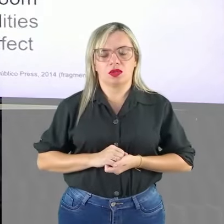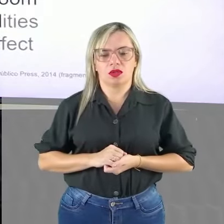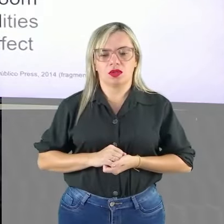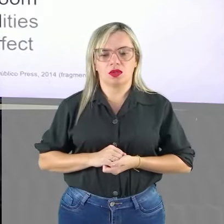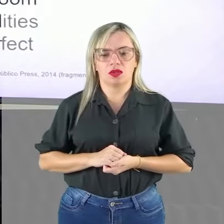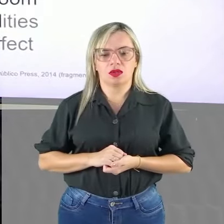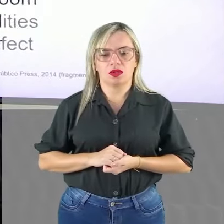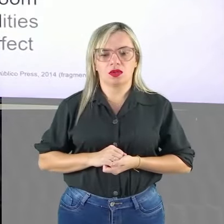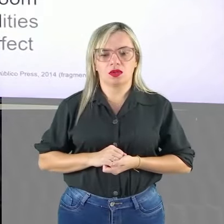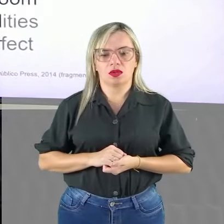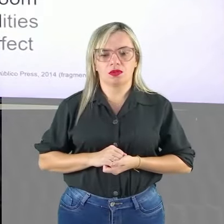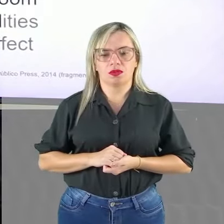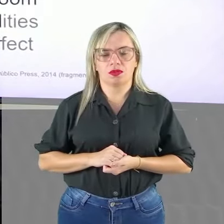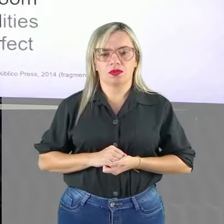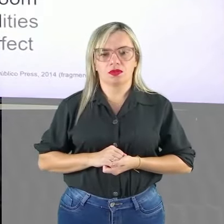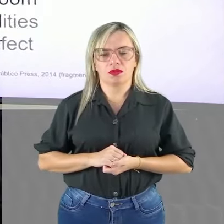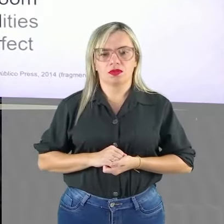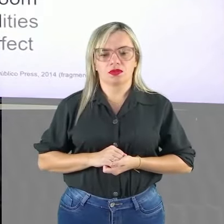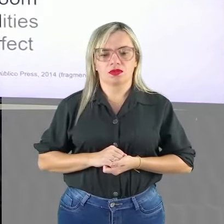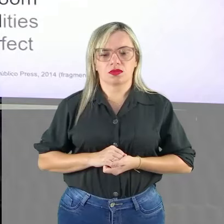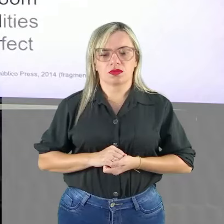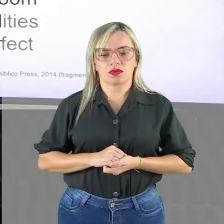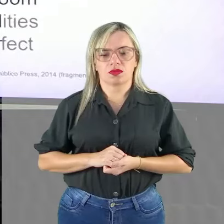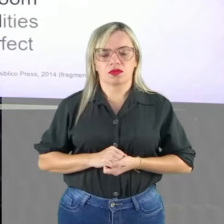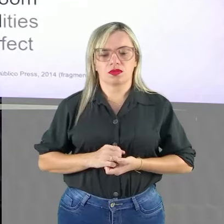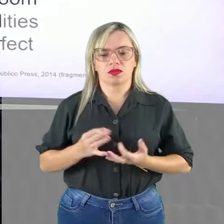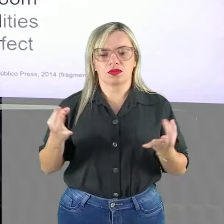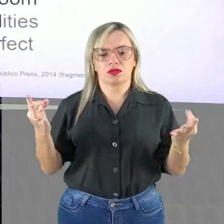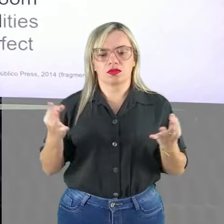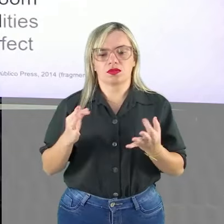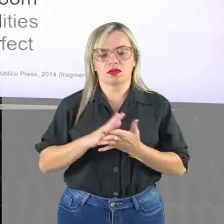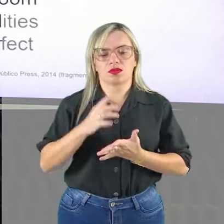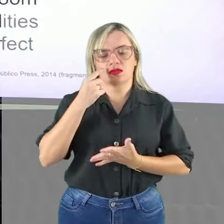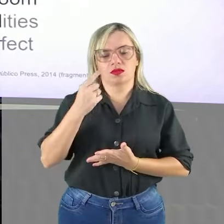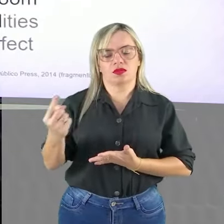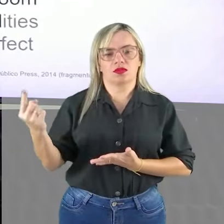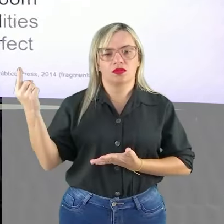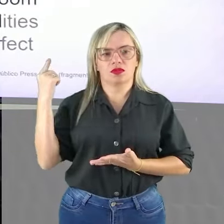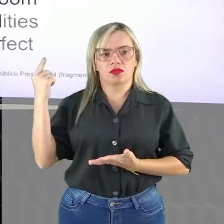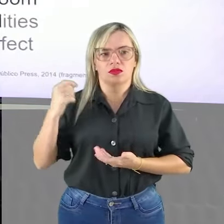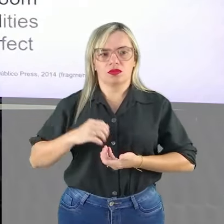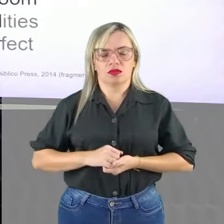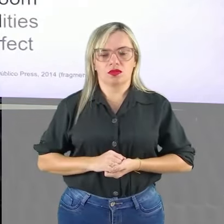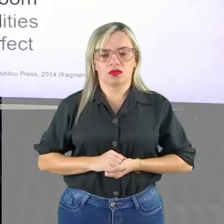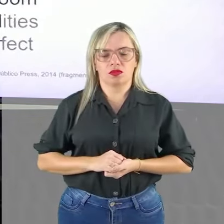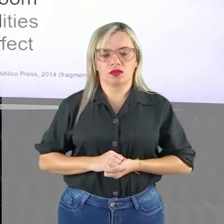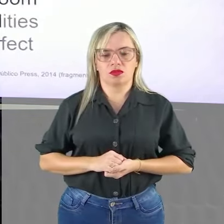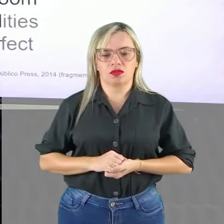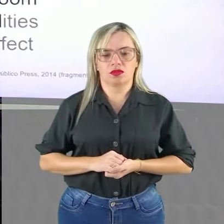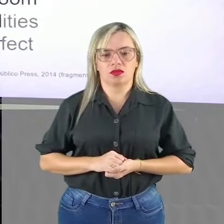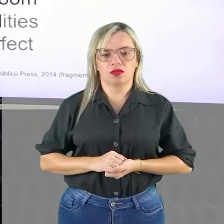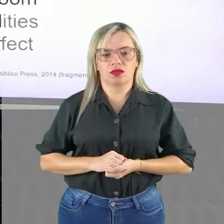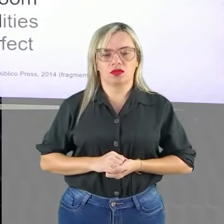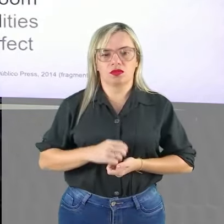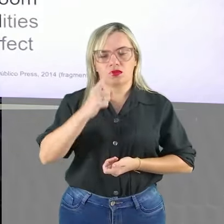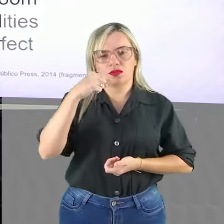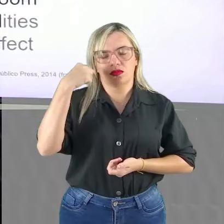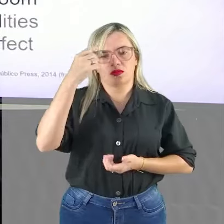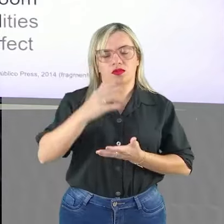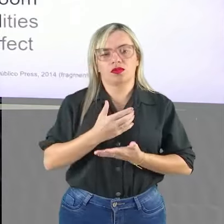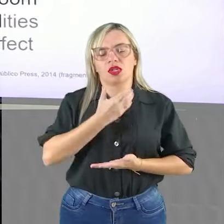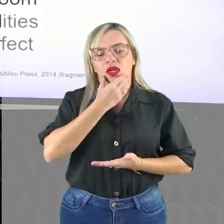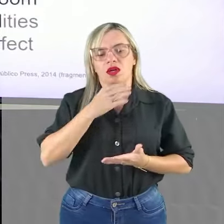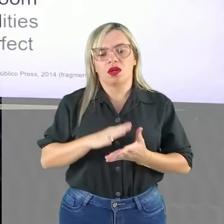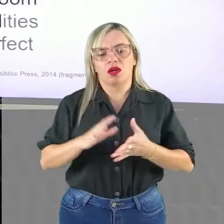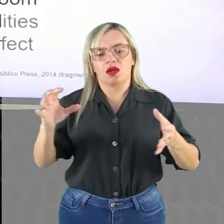né spanglish is literar perfect Ou seja spanglish é a a literatura perfeita acho que